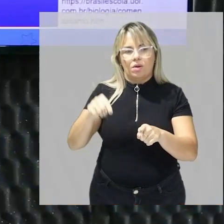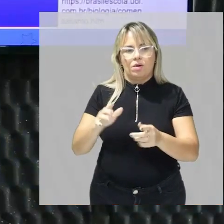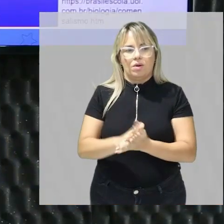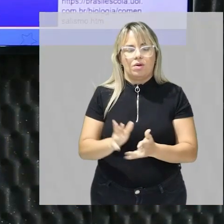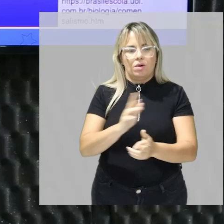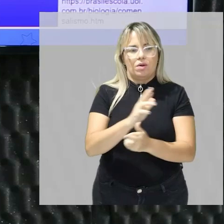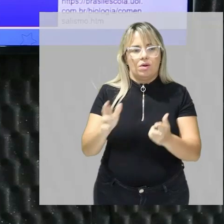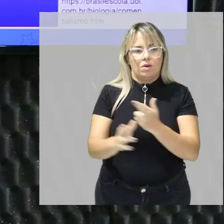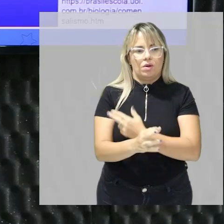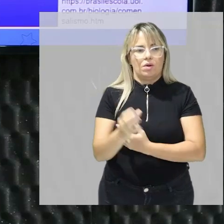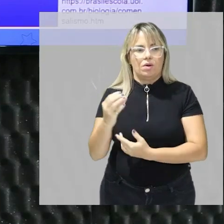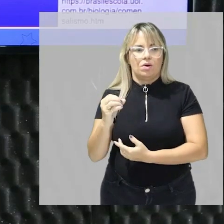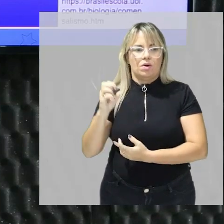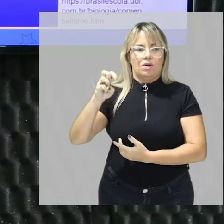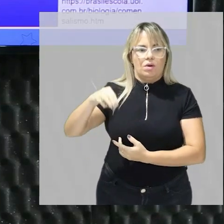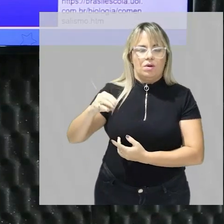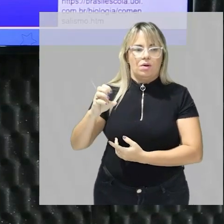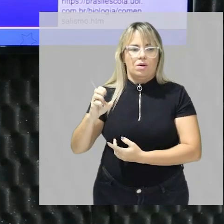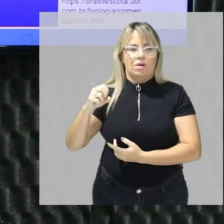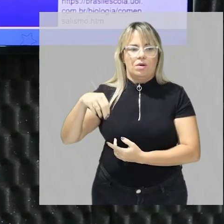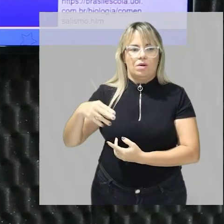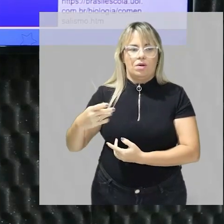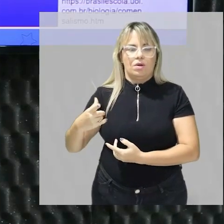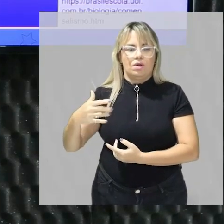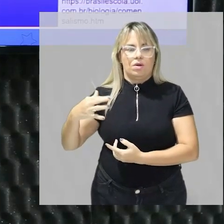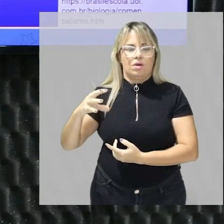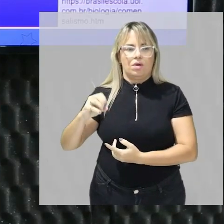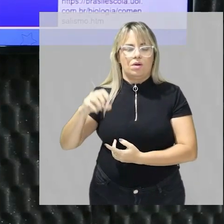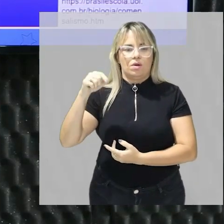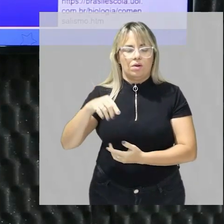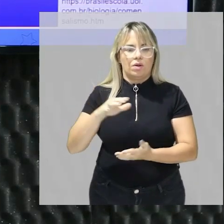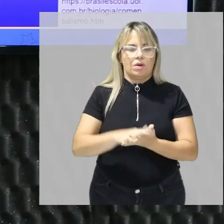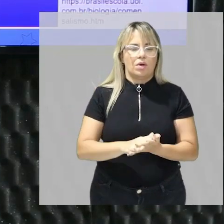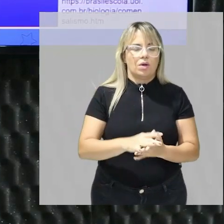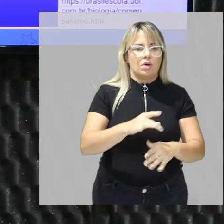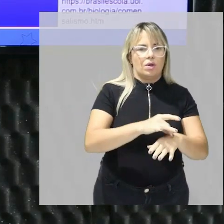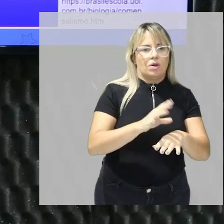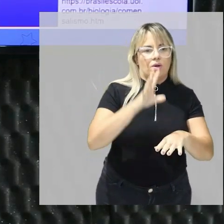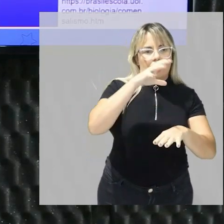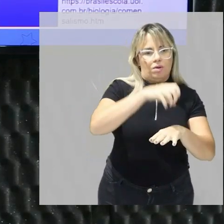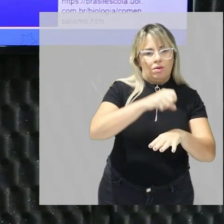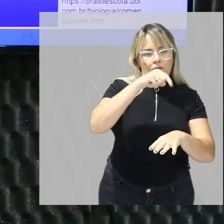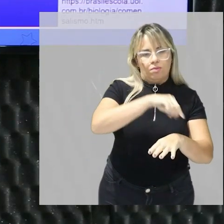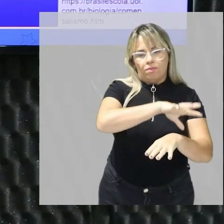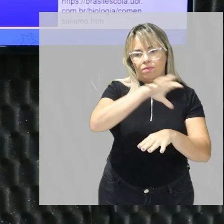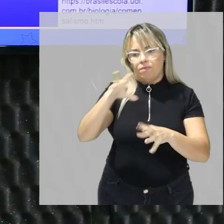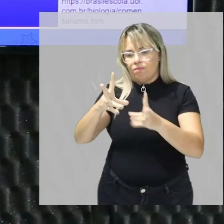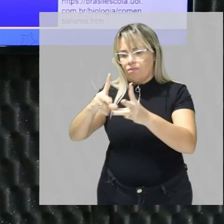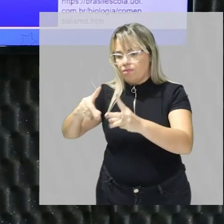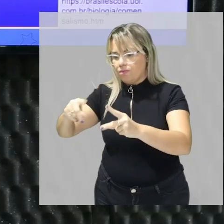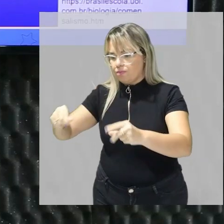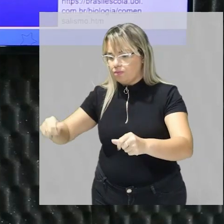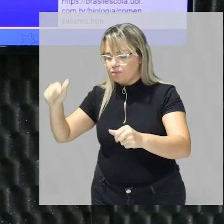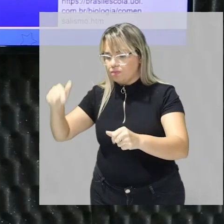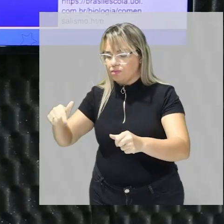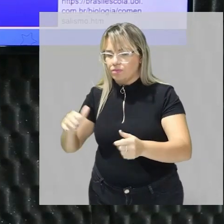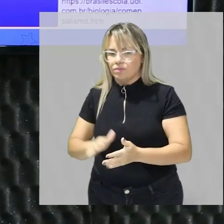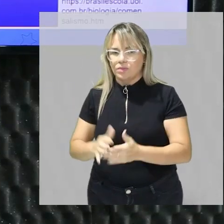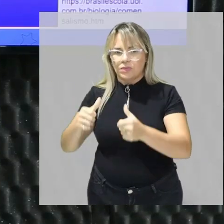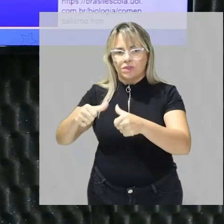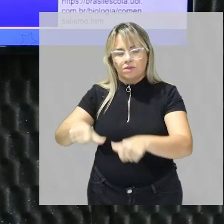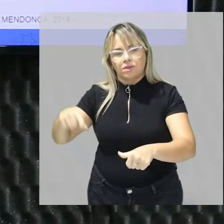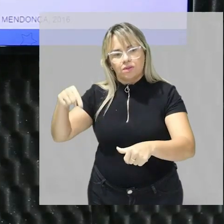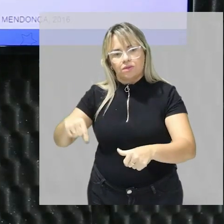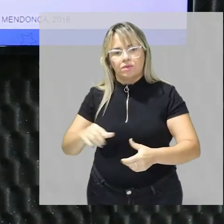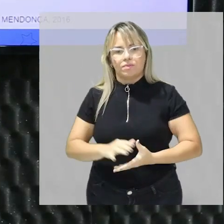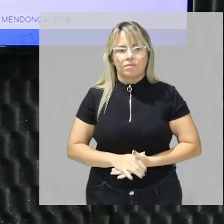relação de comensalismo com os mamíferos que são maiores. Então, eles se alimentam dos restos alimentares do